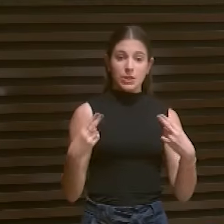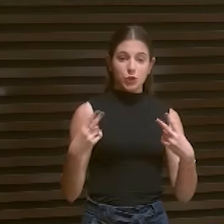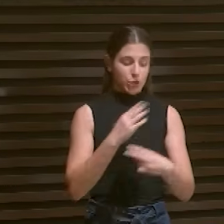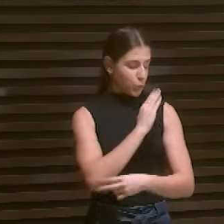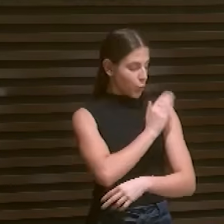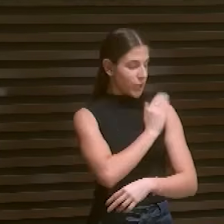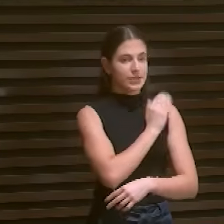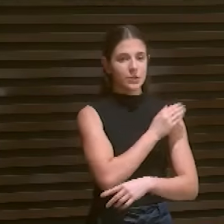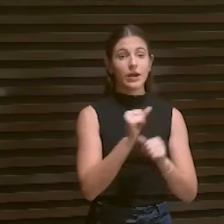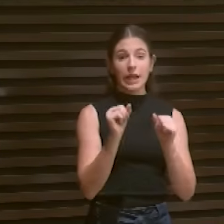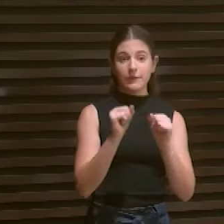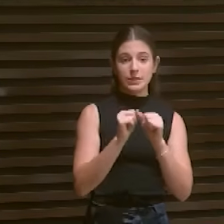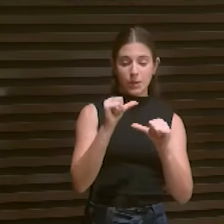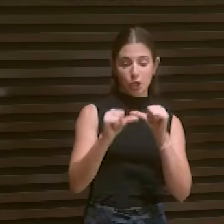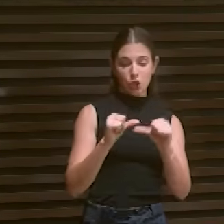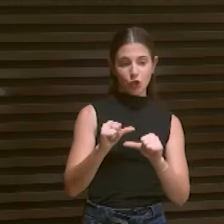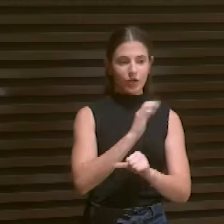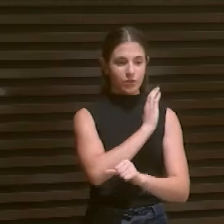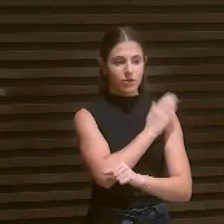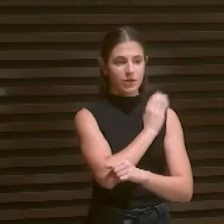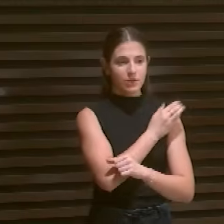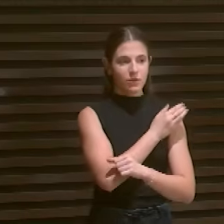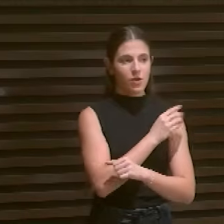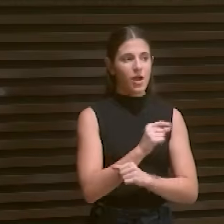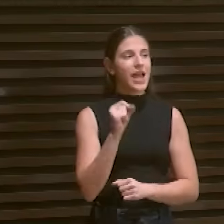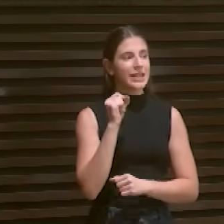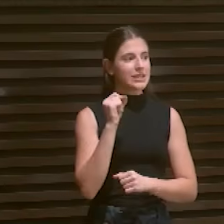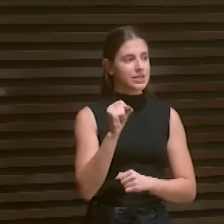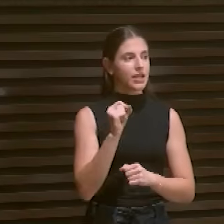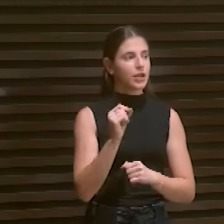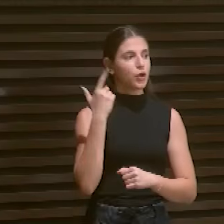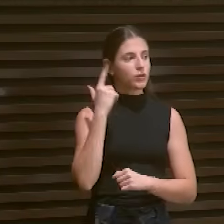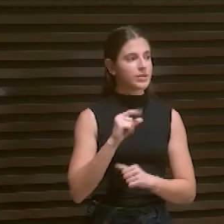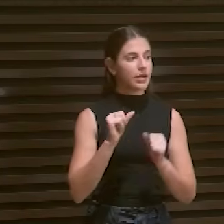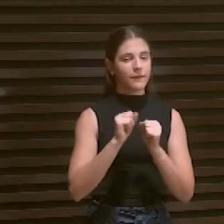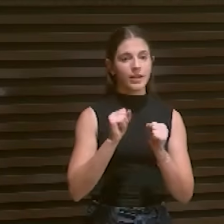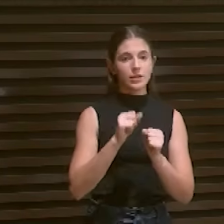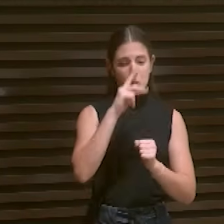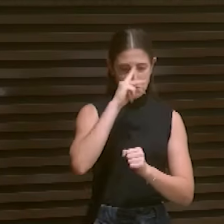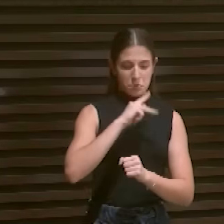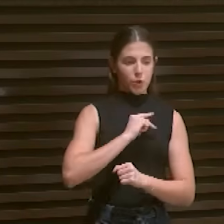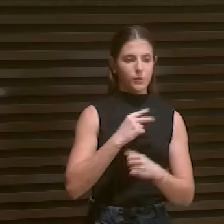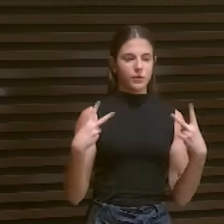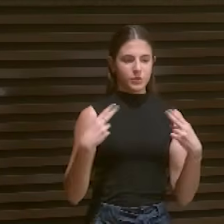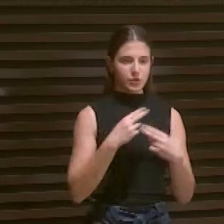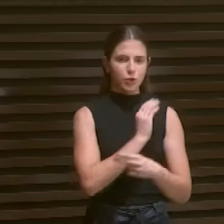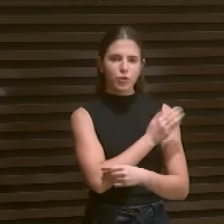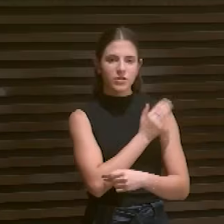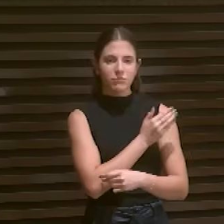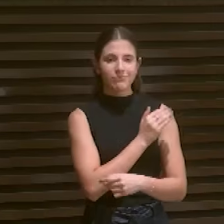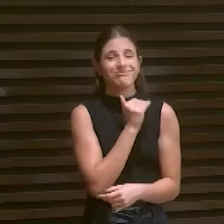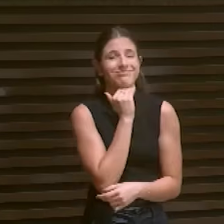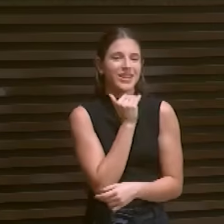fazer um transplante de coração. Quem aqui consegue fazer um autotransplante de coração? Ninguém. É evidente